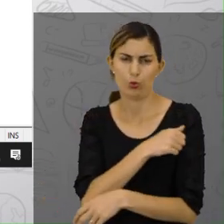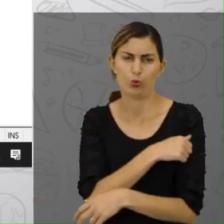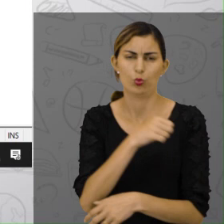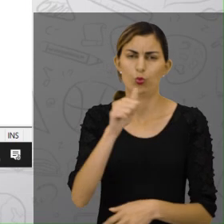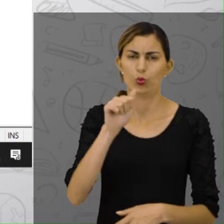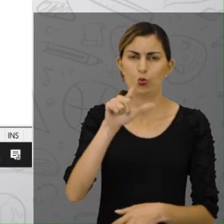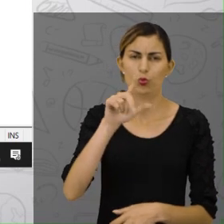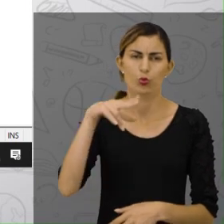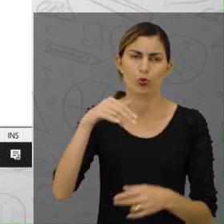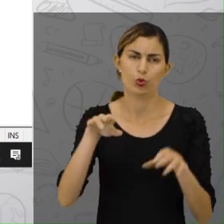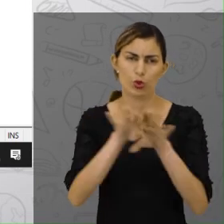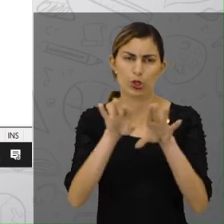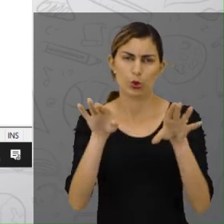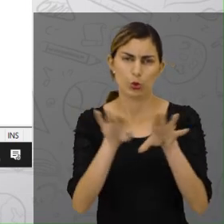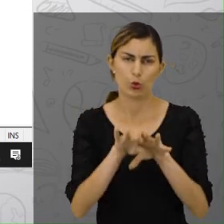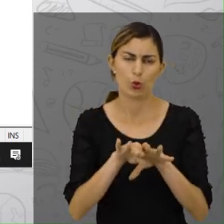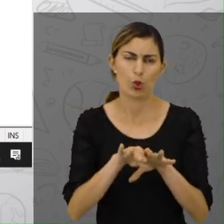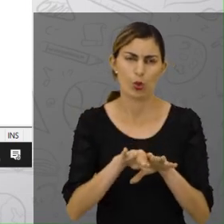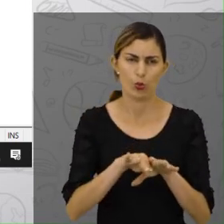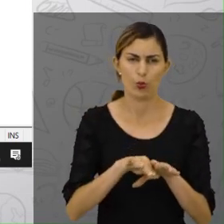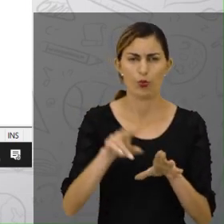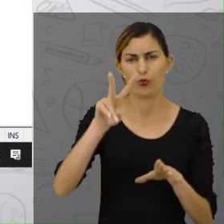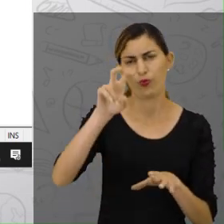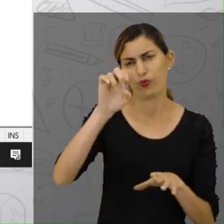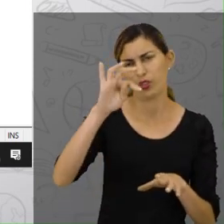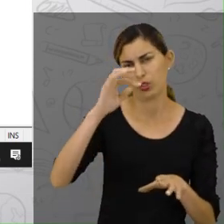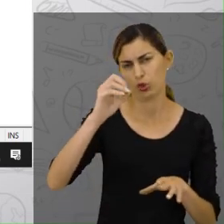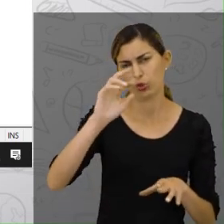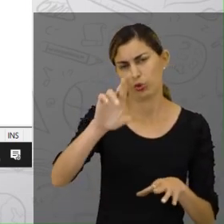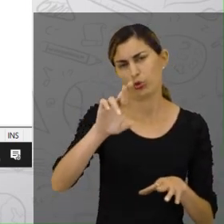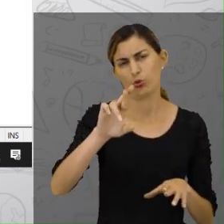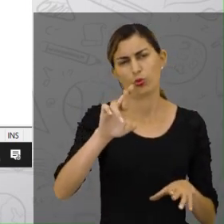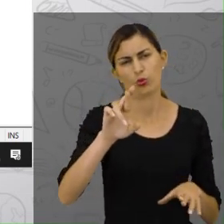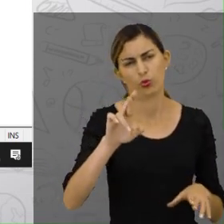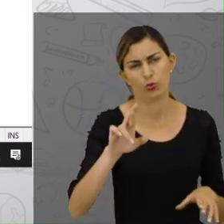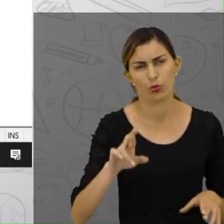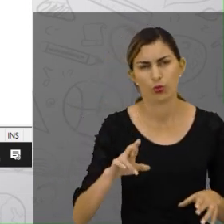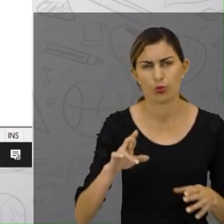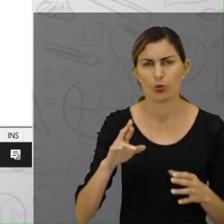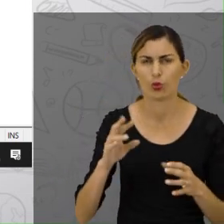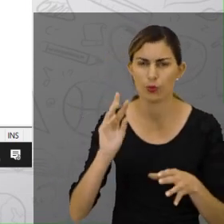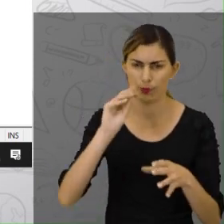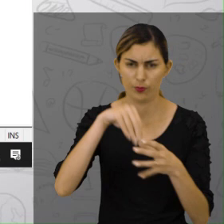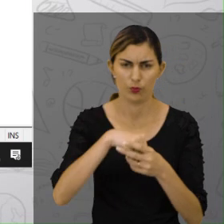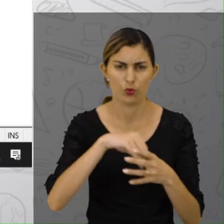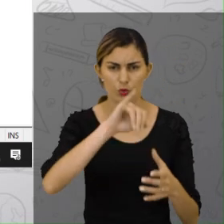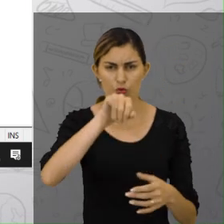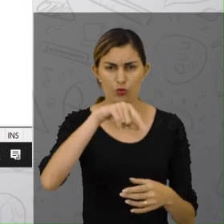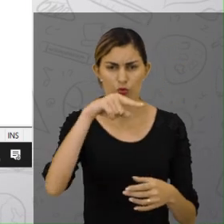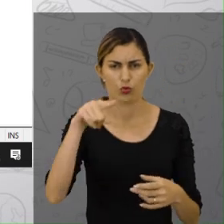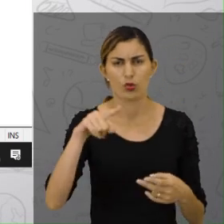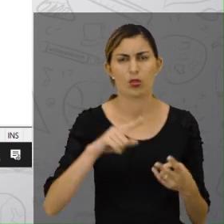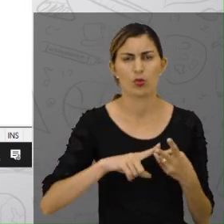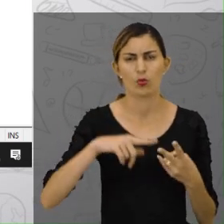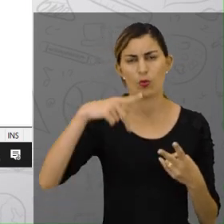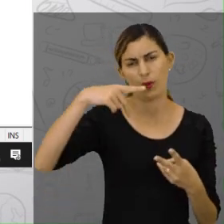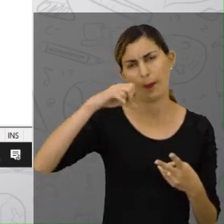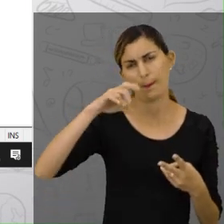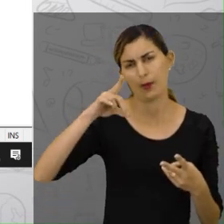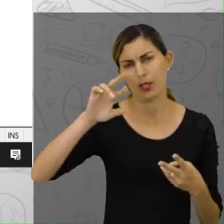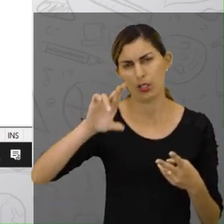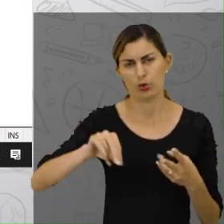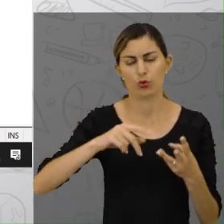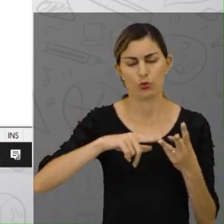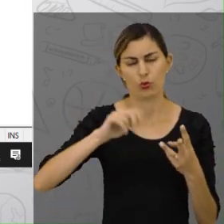alunos é igual a este vetor, que é composto de João,